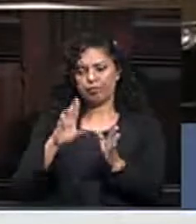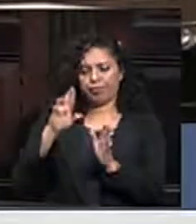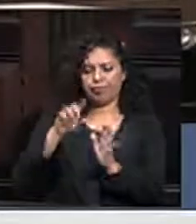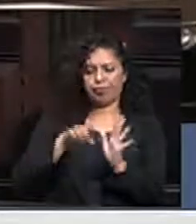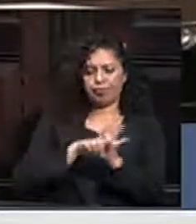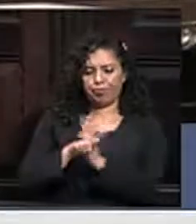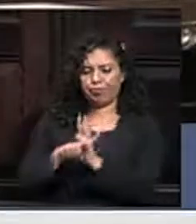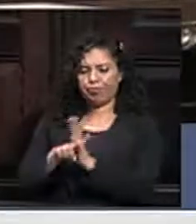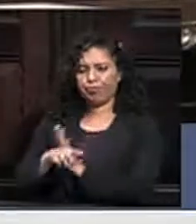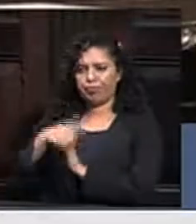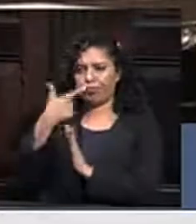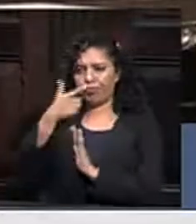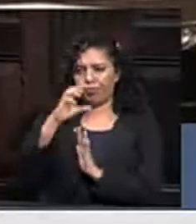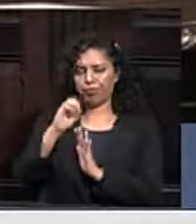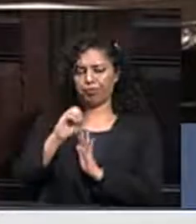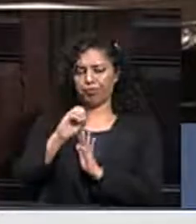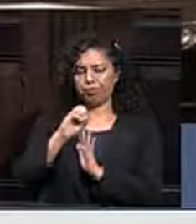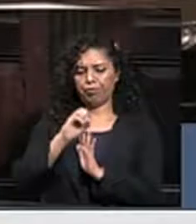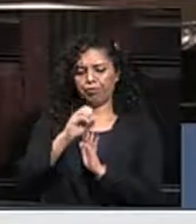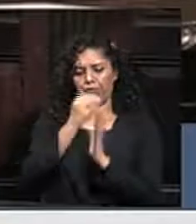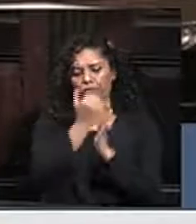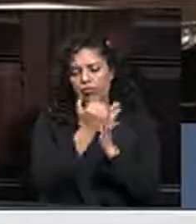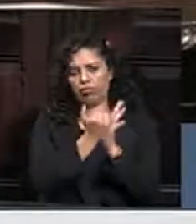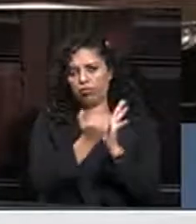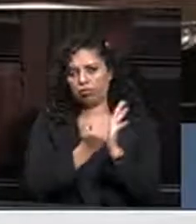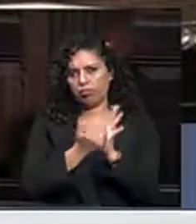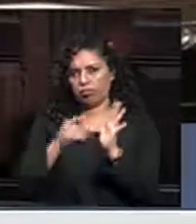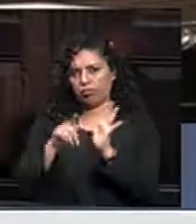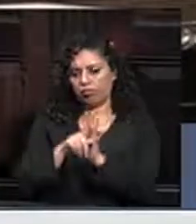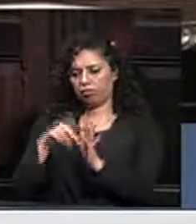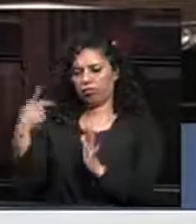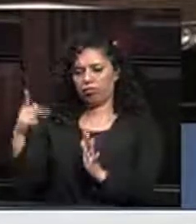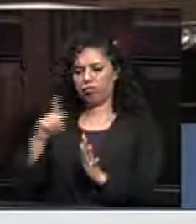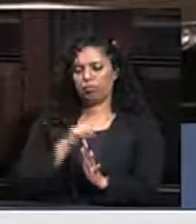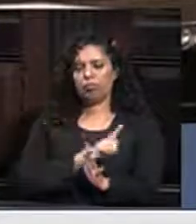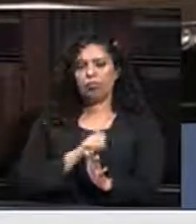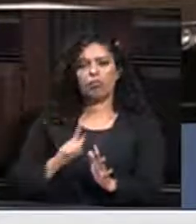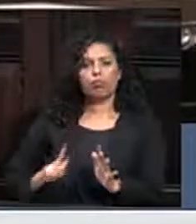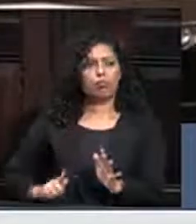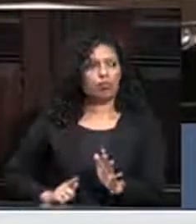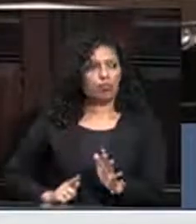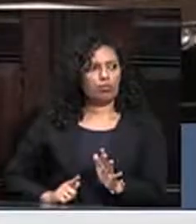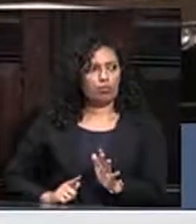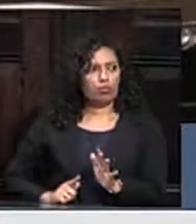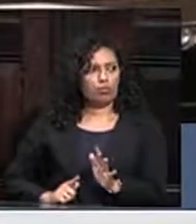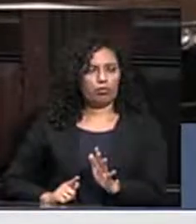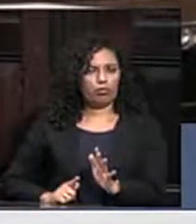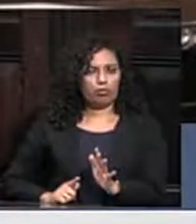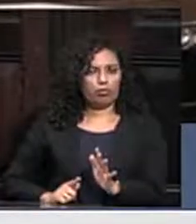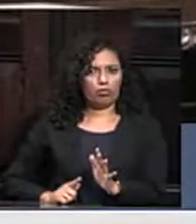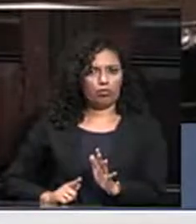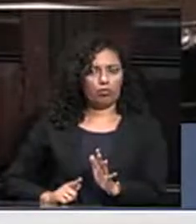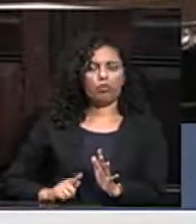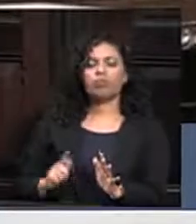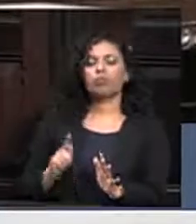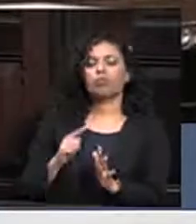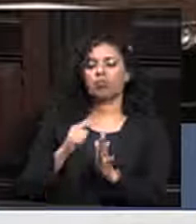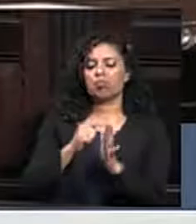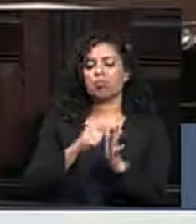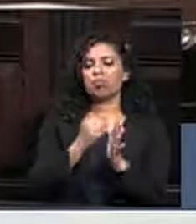20 medidas adotadas pelo governo, fossem elas de caráter pontual ou de